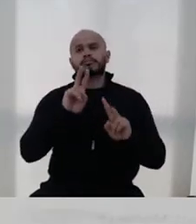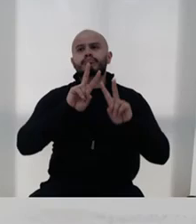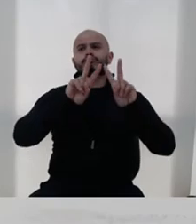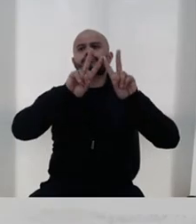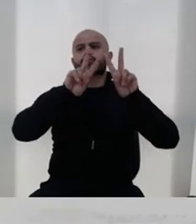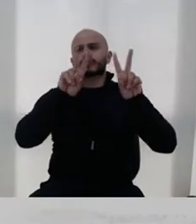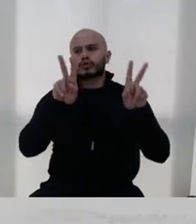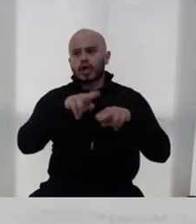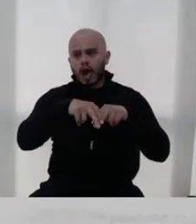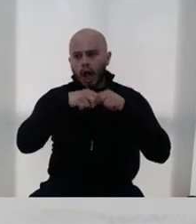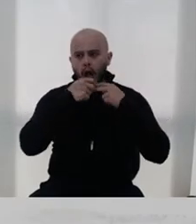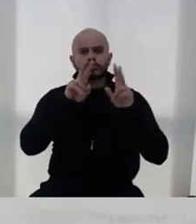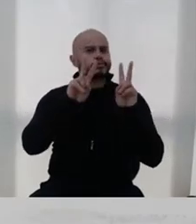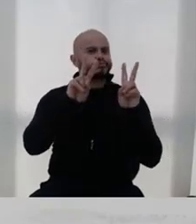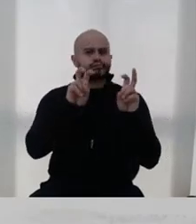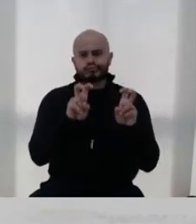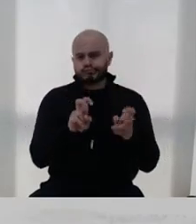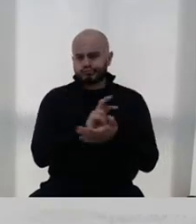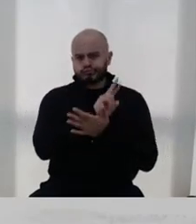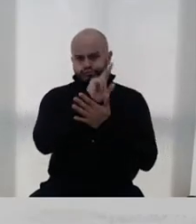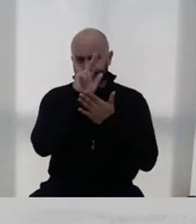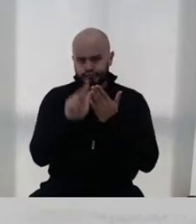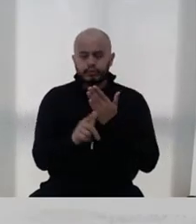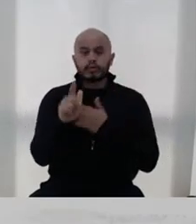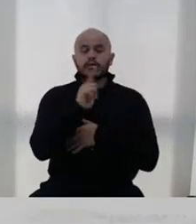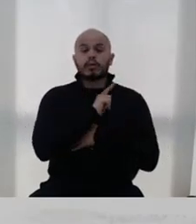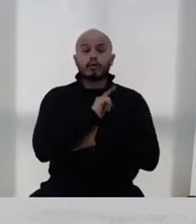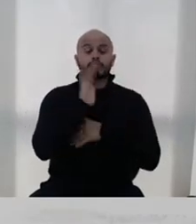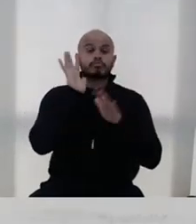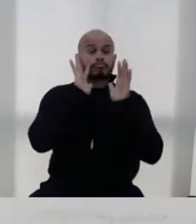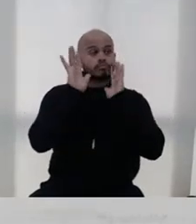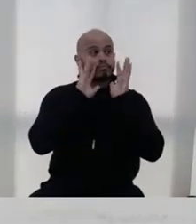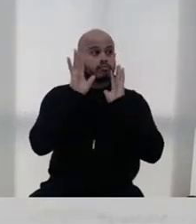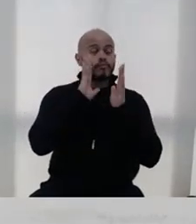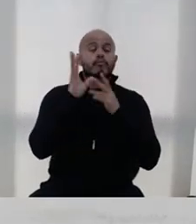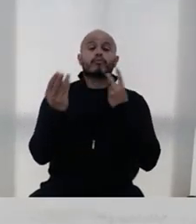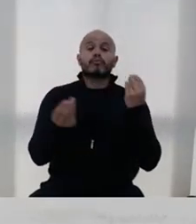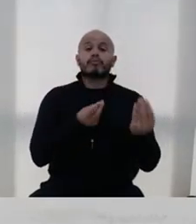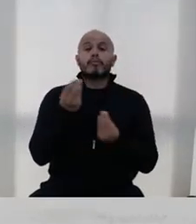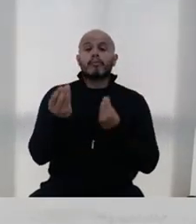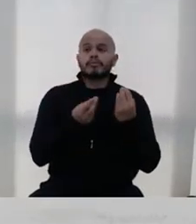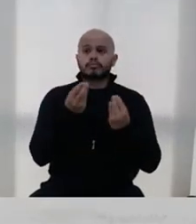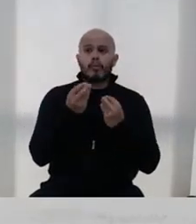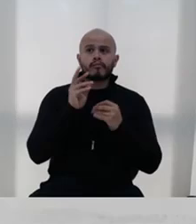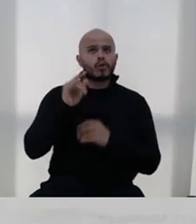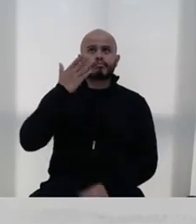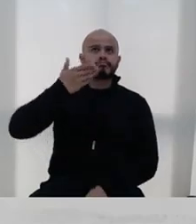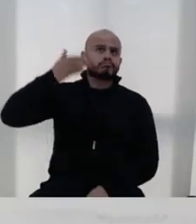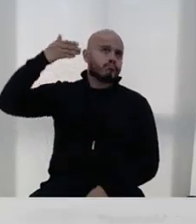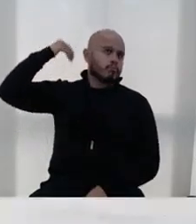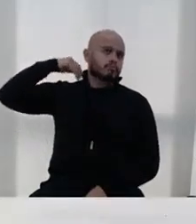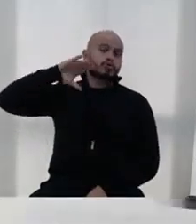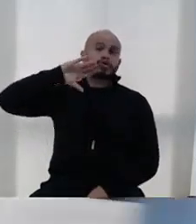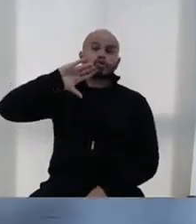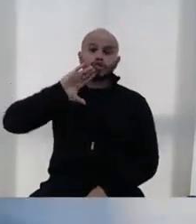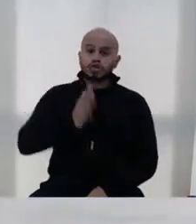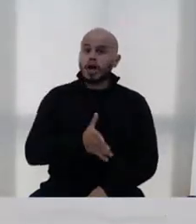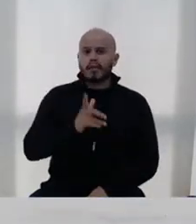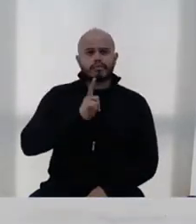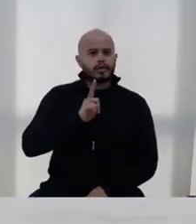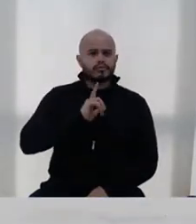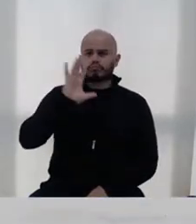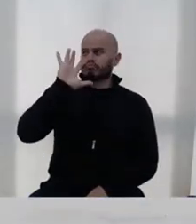circunstâncias, aqui sempre pensando proativamente, perspectivamente, não voltando atrás, as situações que já não estão mais